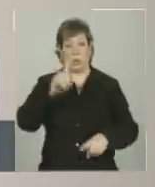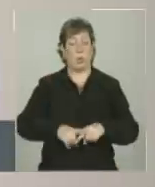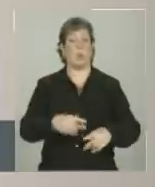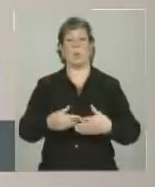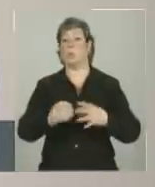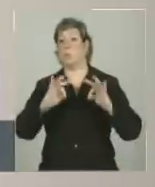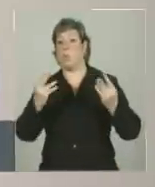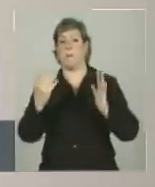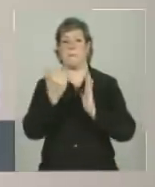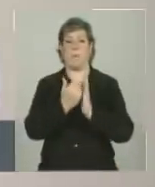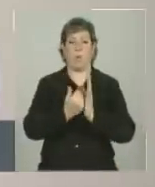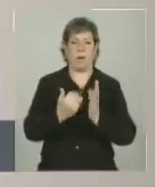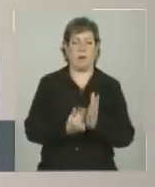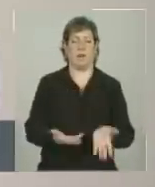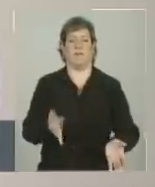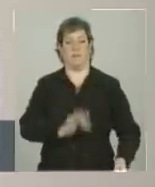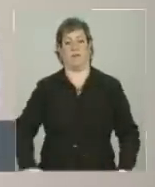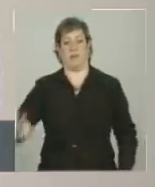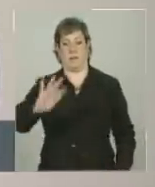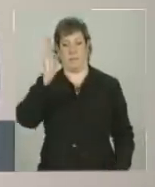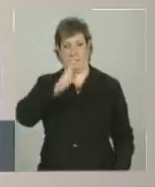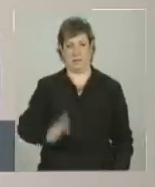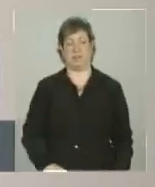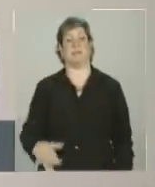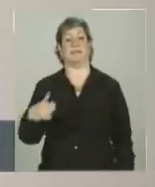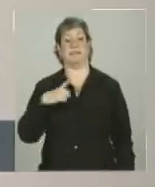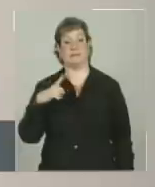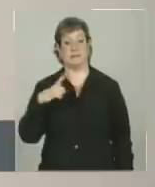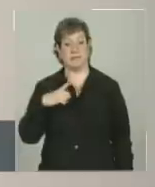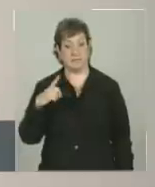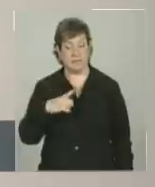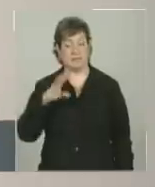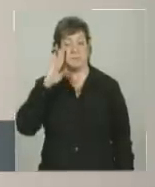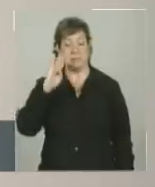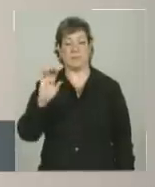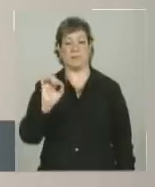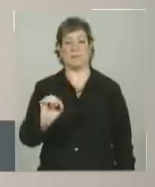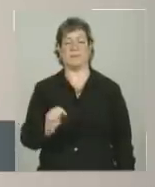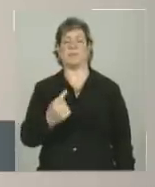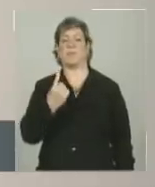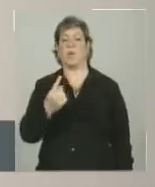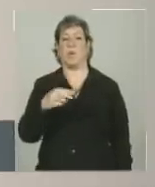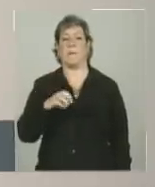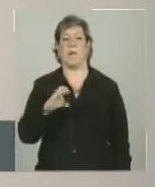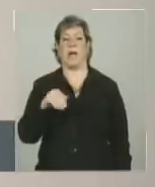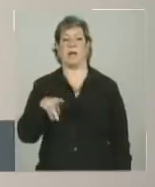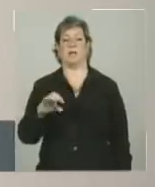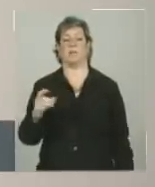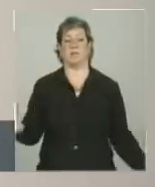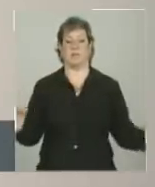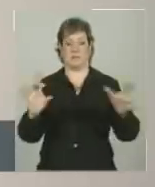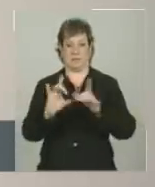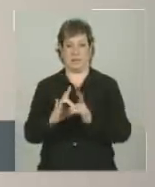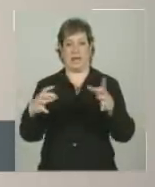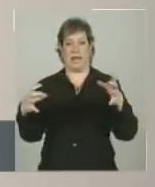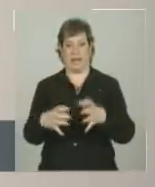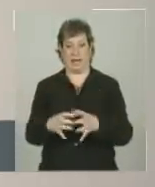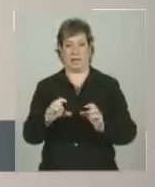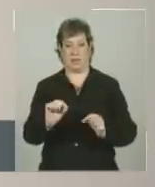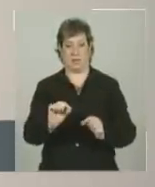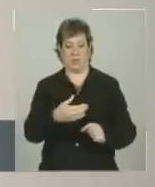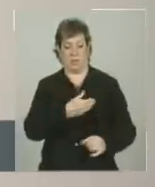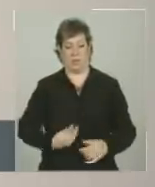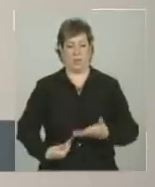programas federais brasileiros possui ao menos um mecanismo de interação entre